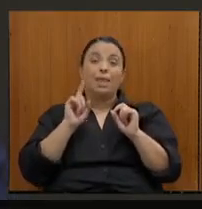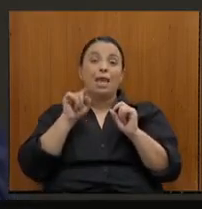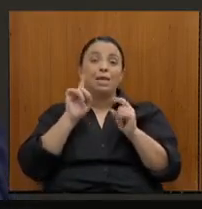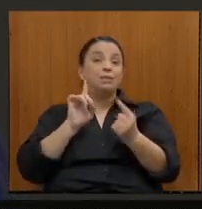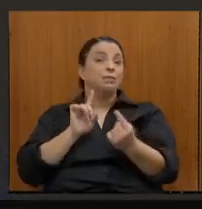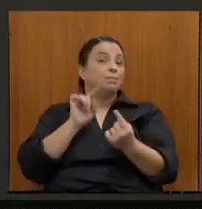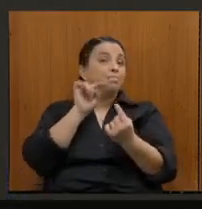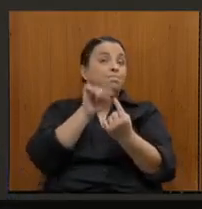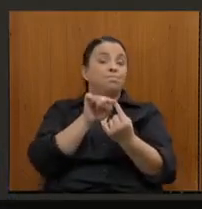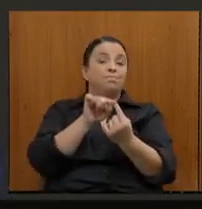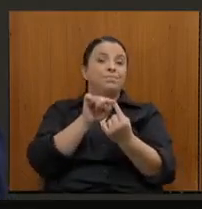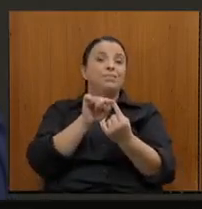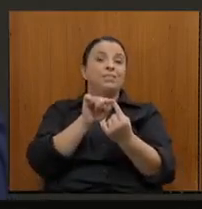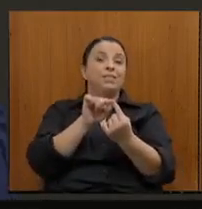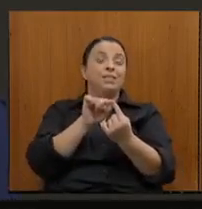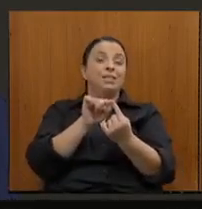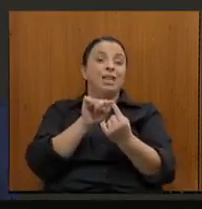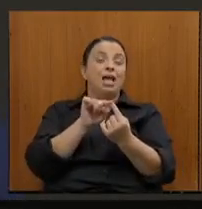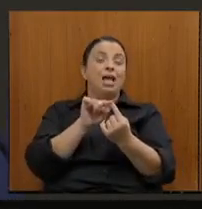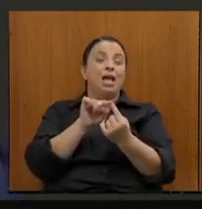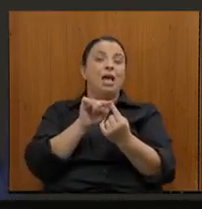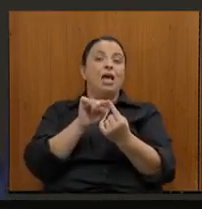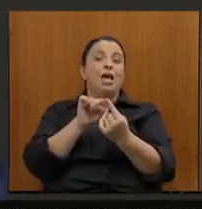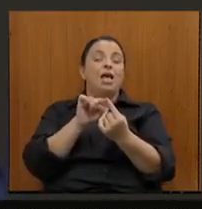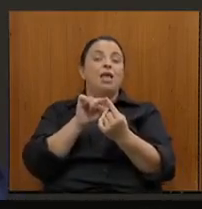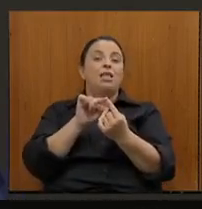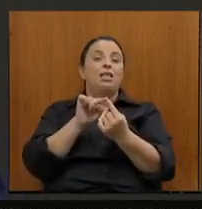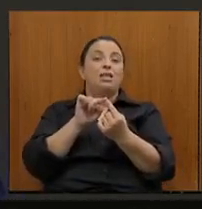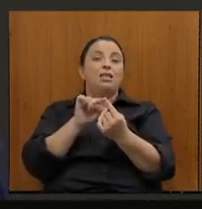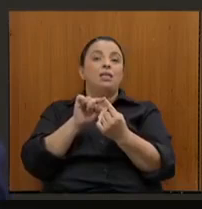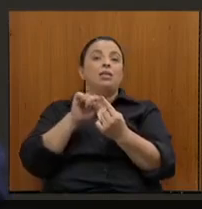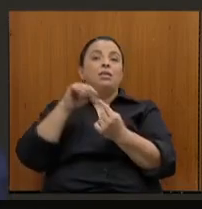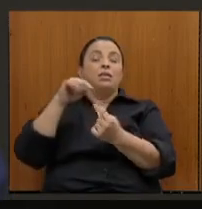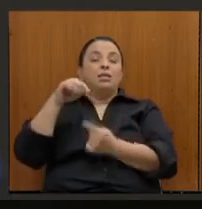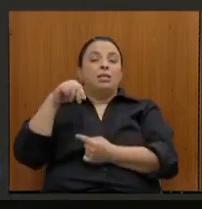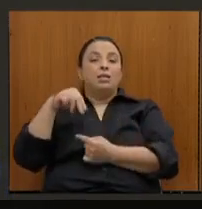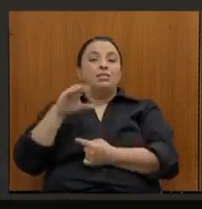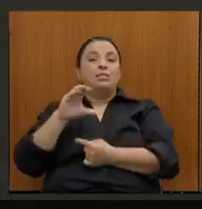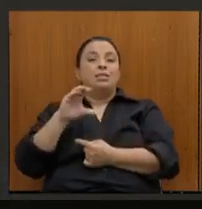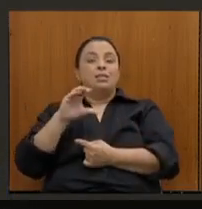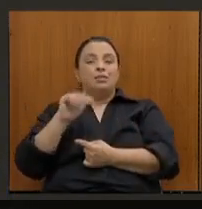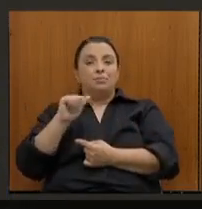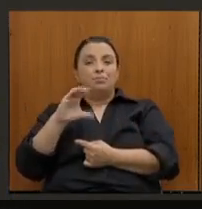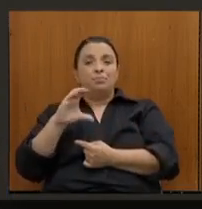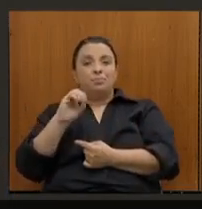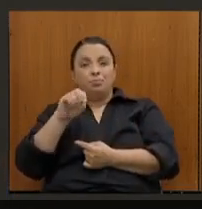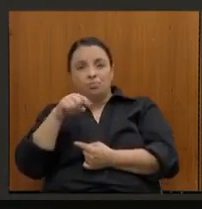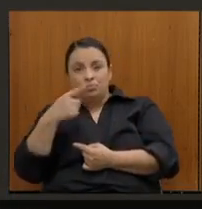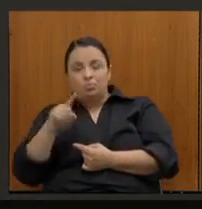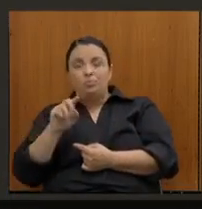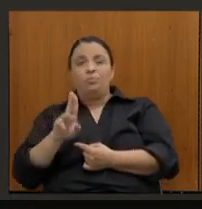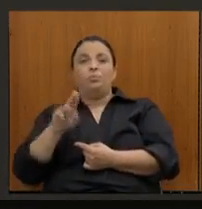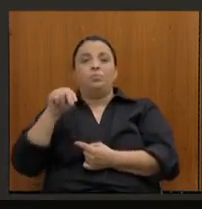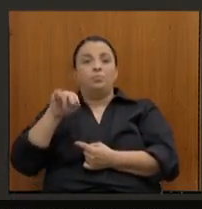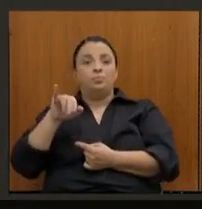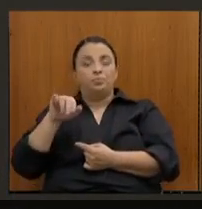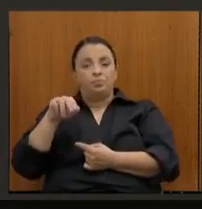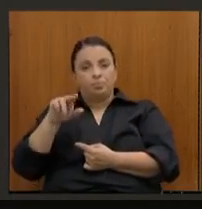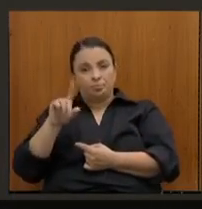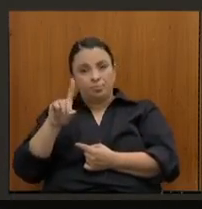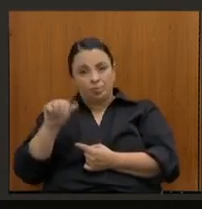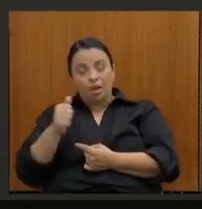meta das Nações Unidas que é atingir uma temperatura de uma sobrelevação sobre o período